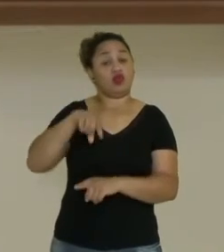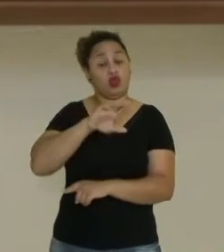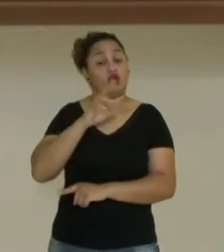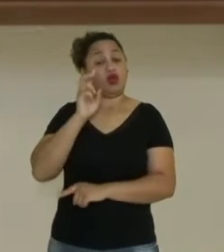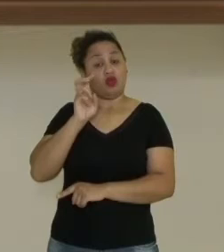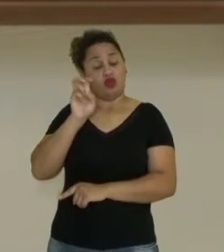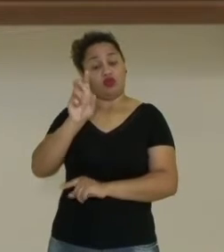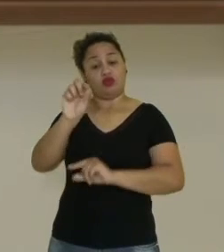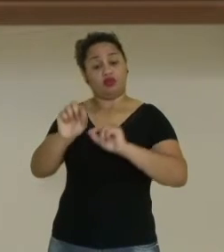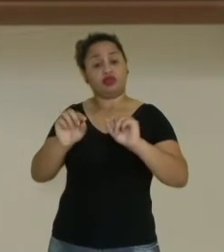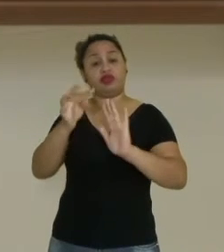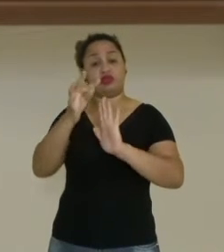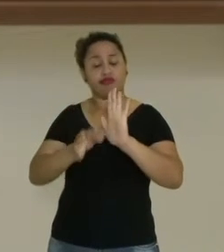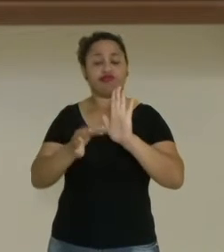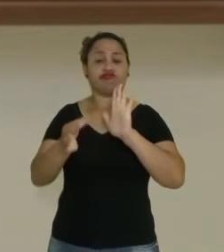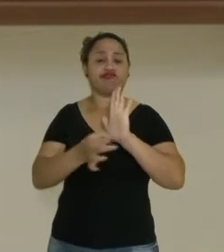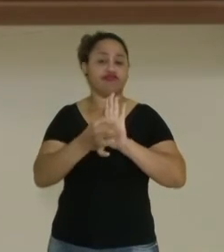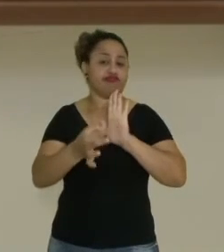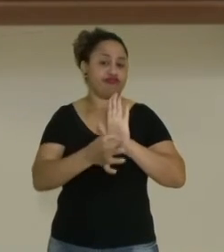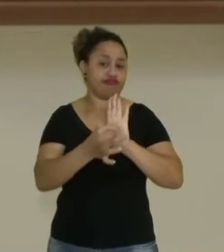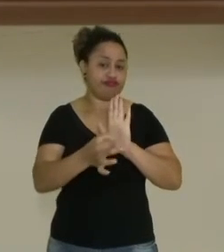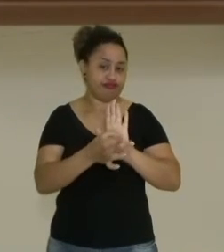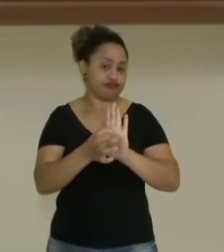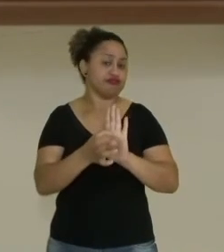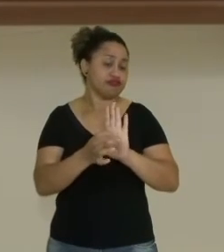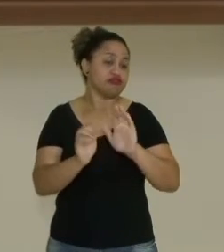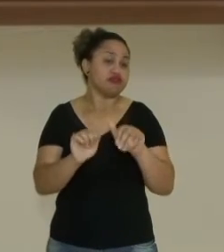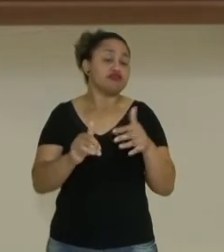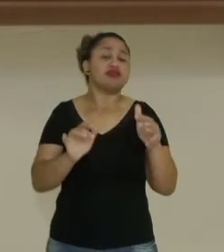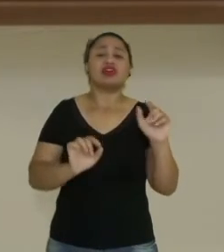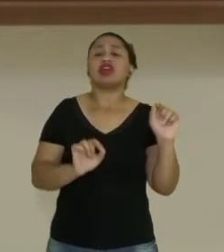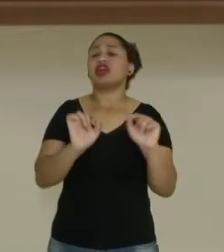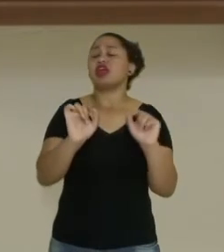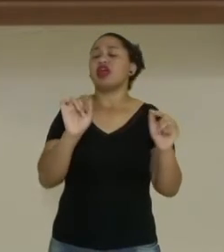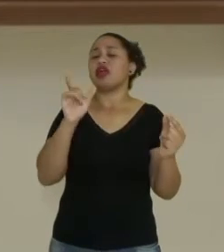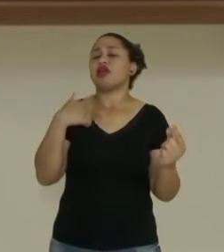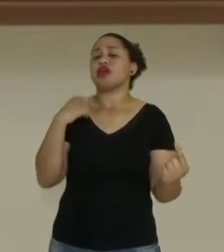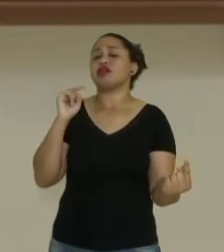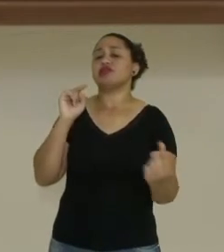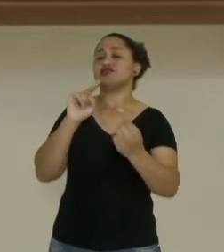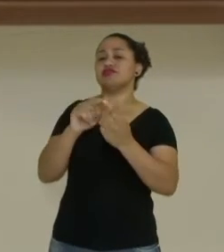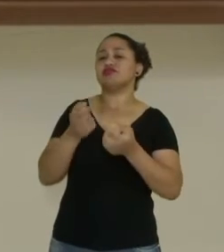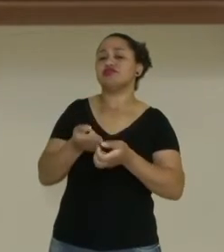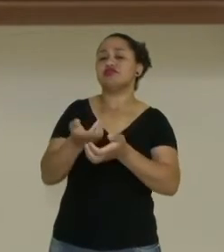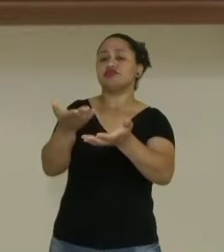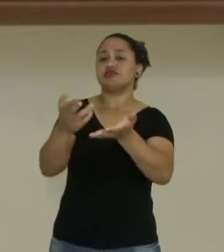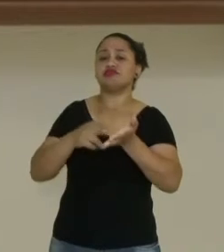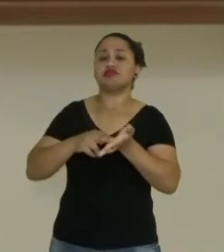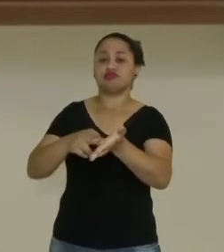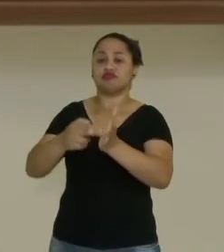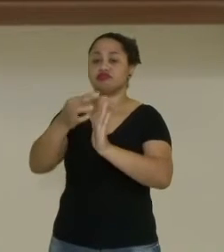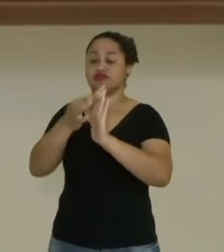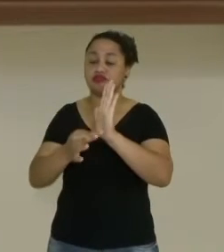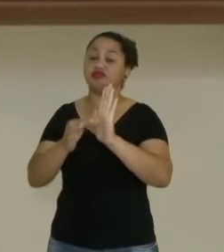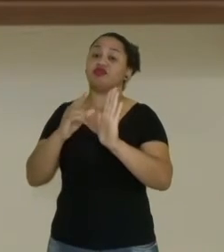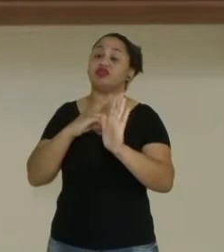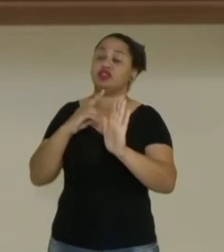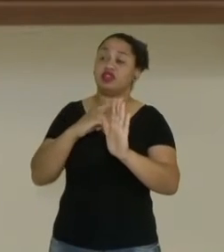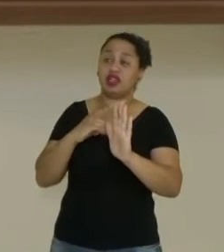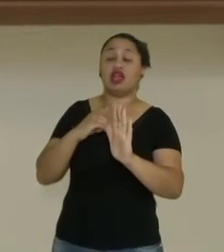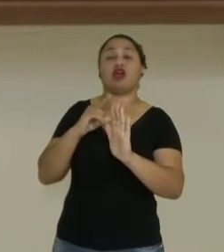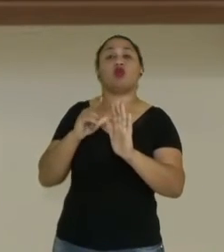que é um texto do tipo argumentativo. A quem esse texto é dirigido? A algum PROCON,